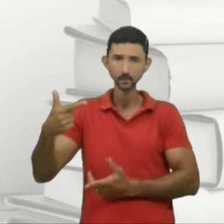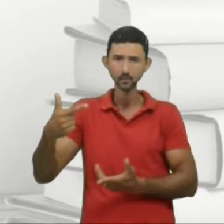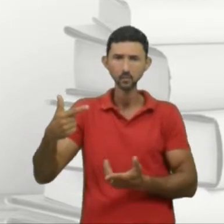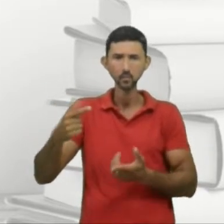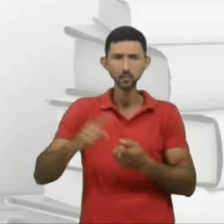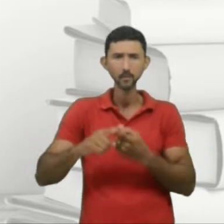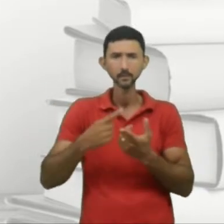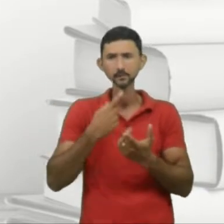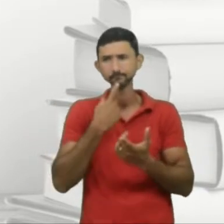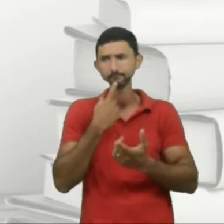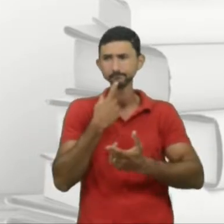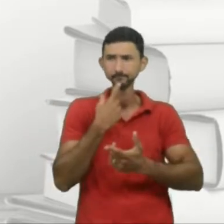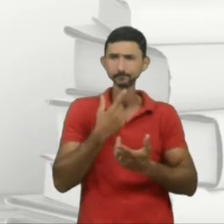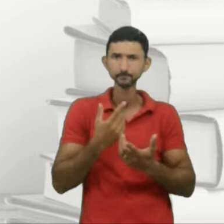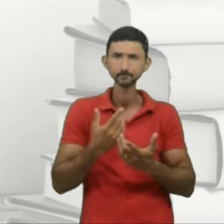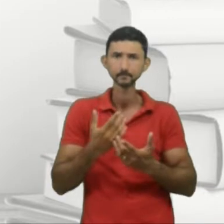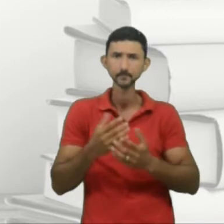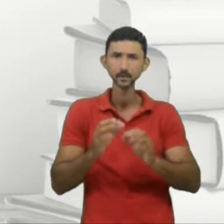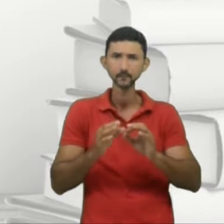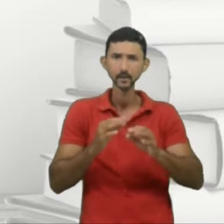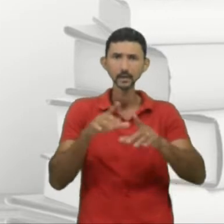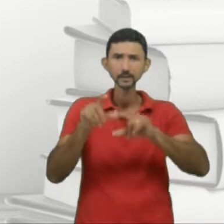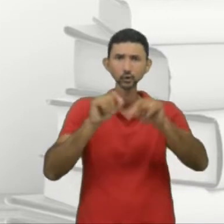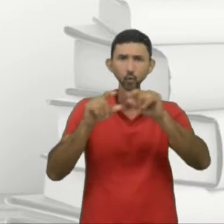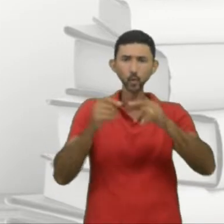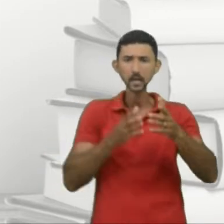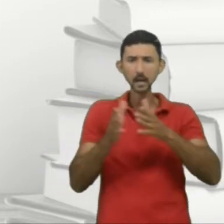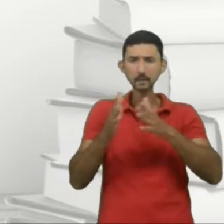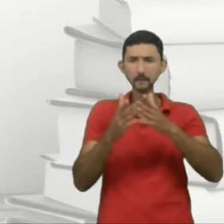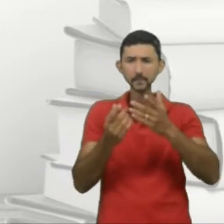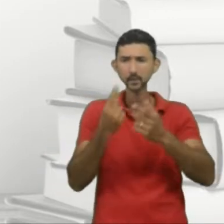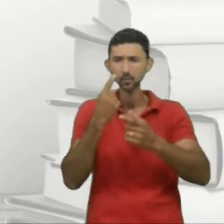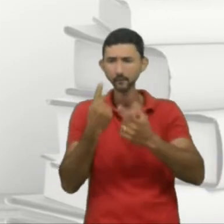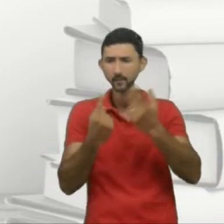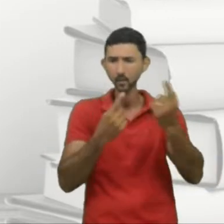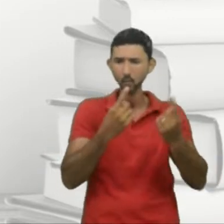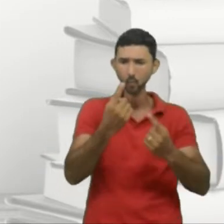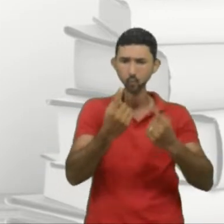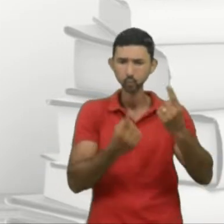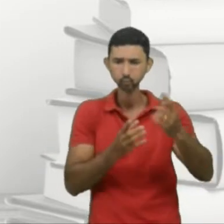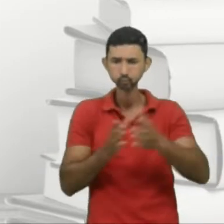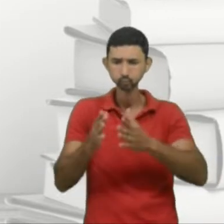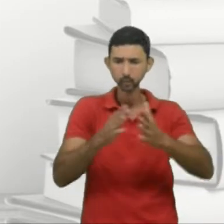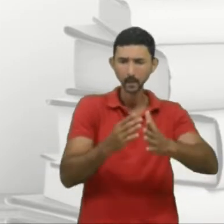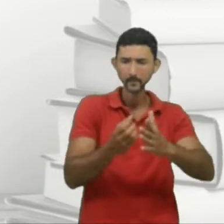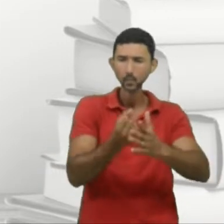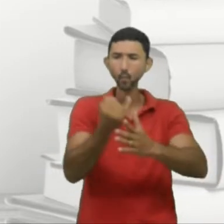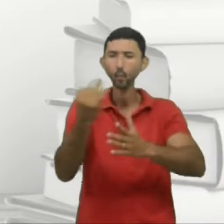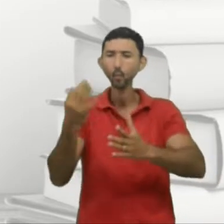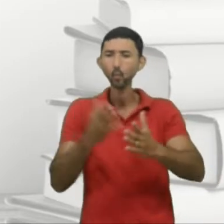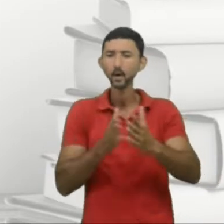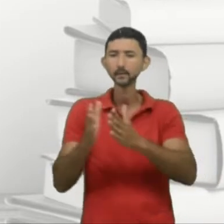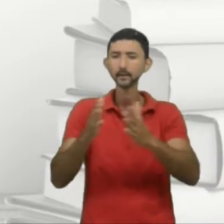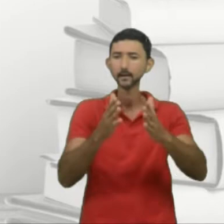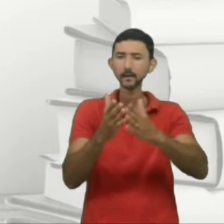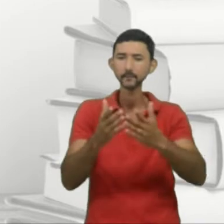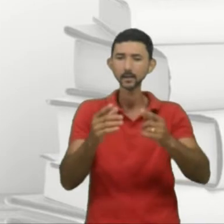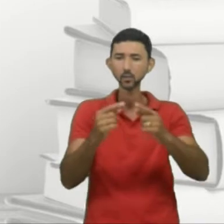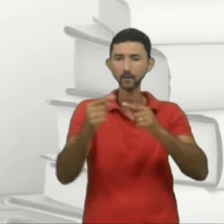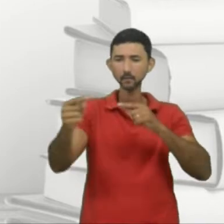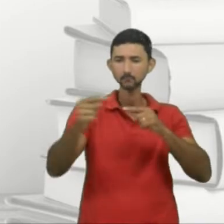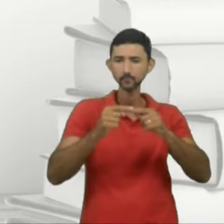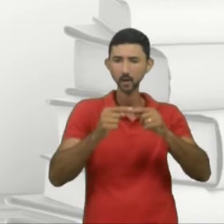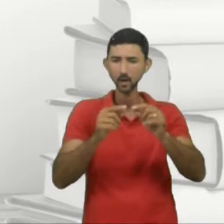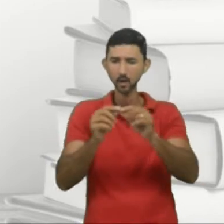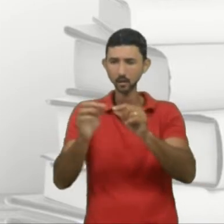pode fazer assim como a gente fez, escolhendo cada caminho e verificar quantos caminhos eu posso ligar com essa